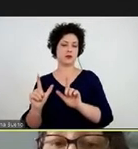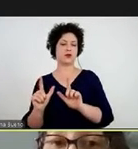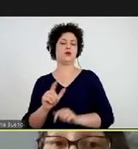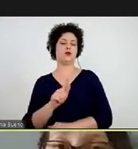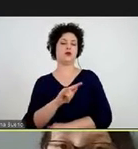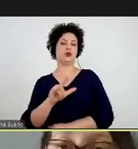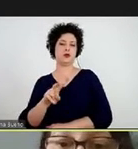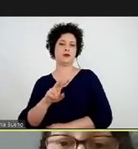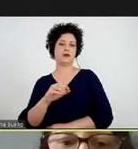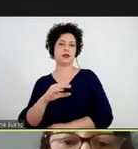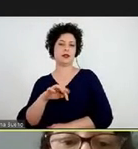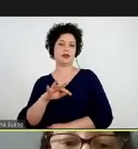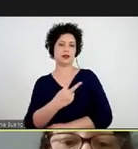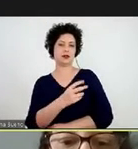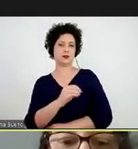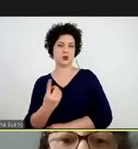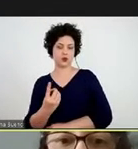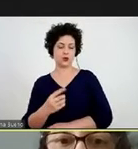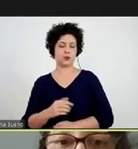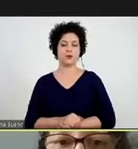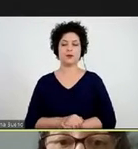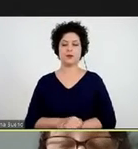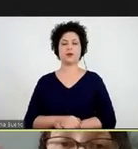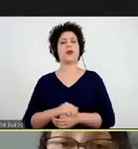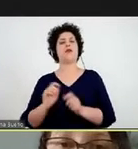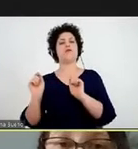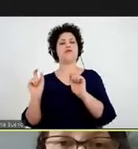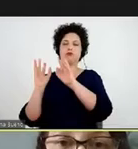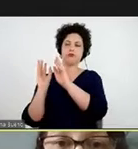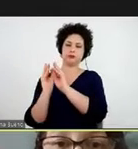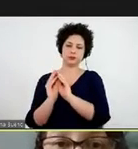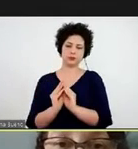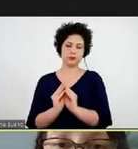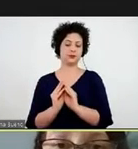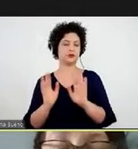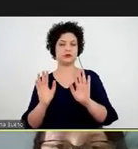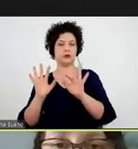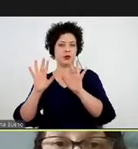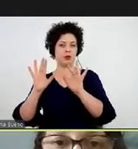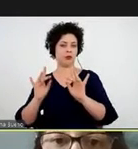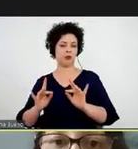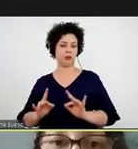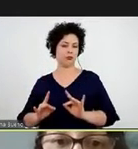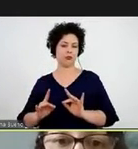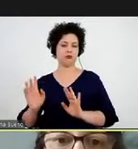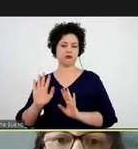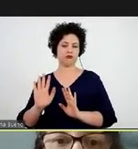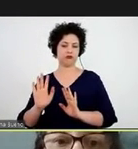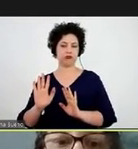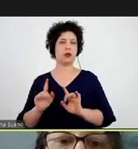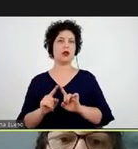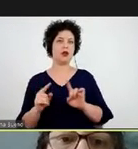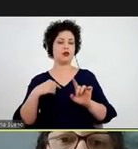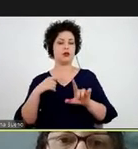Vicente, 2001. Muito bem, com esse cenário estabelecido, eu não vou falar de todo esse escopo, eu